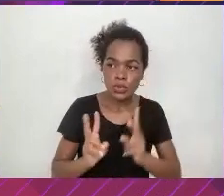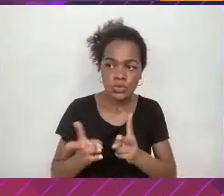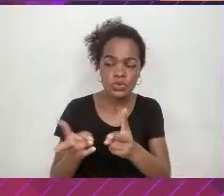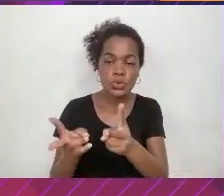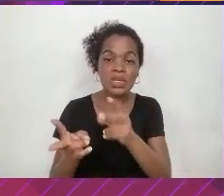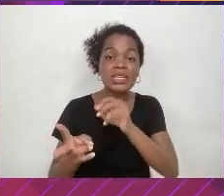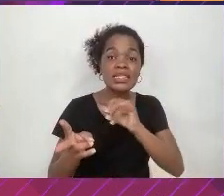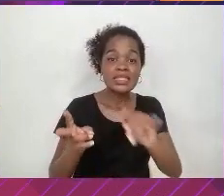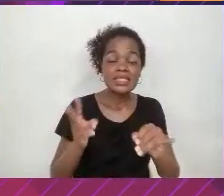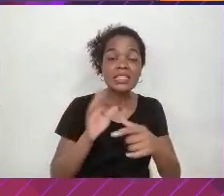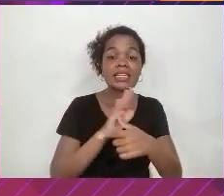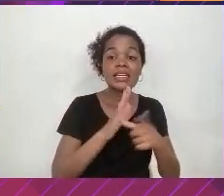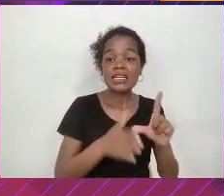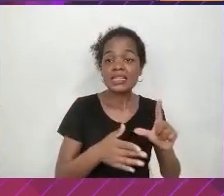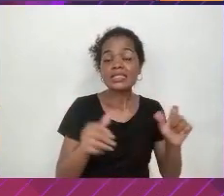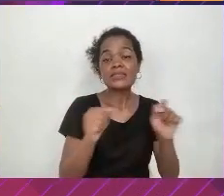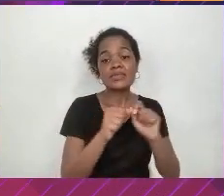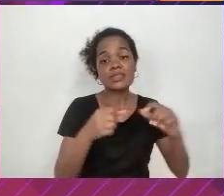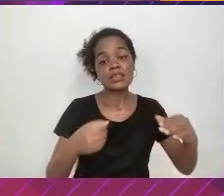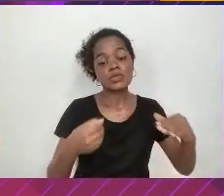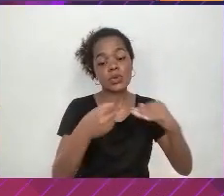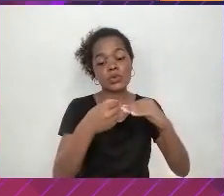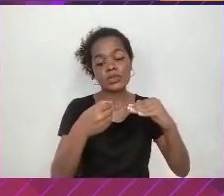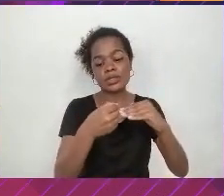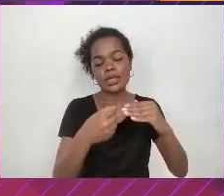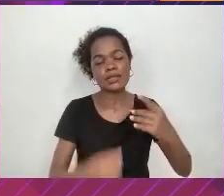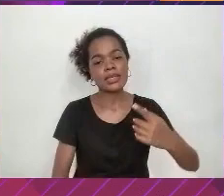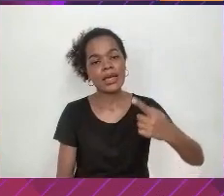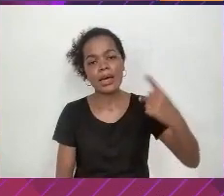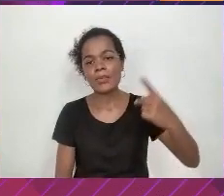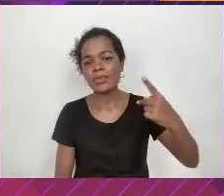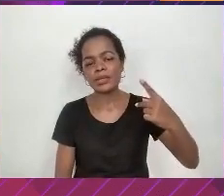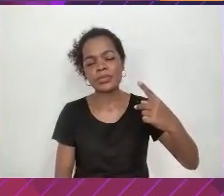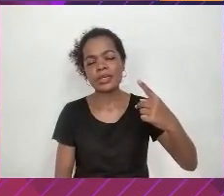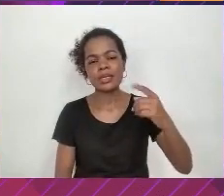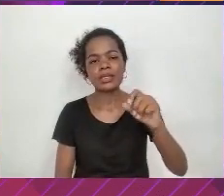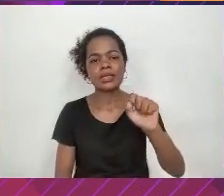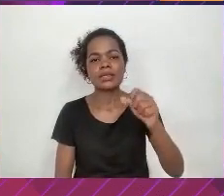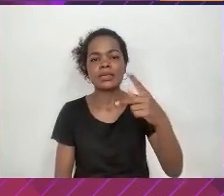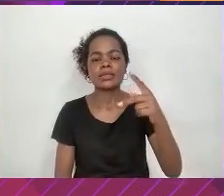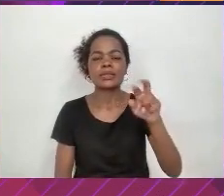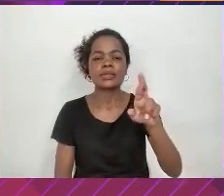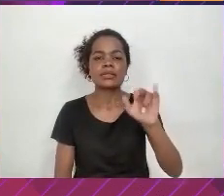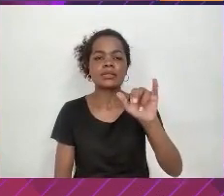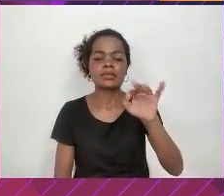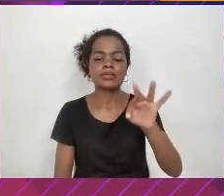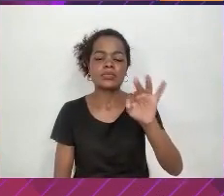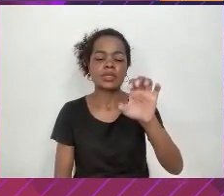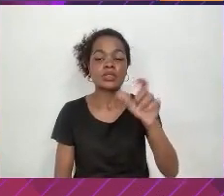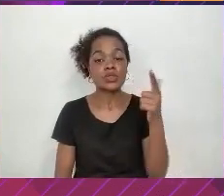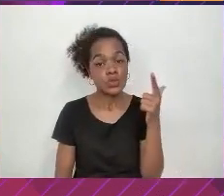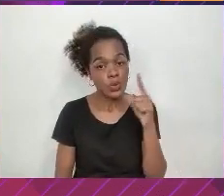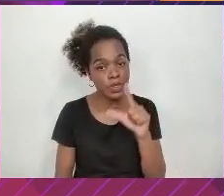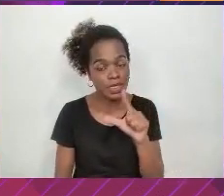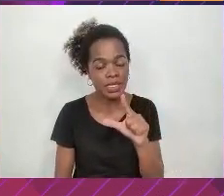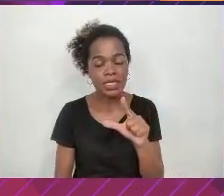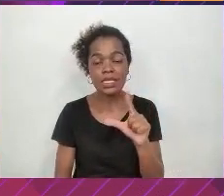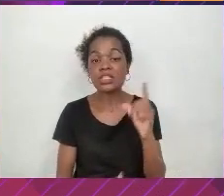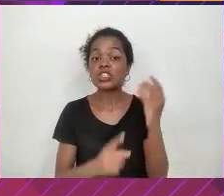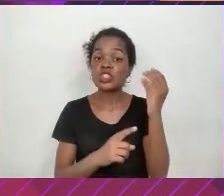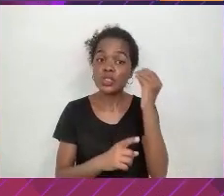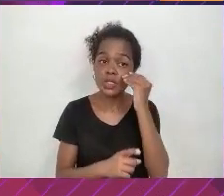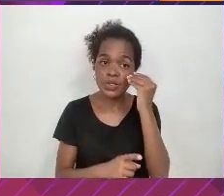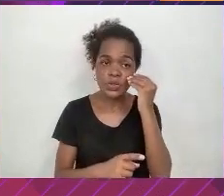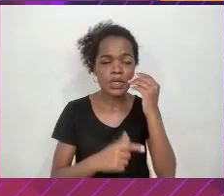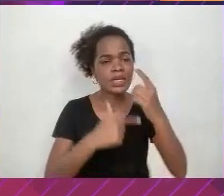com os dados também, a gente já teria feito isso na primeira sprint, conforme terminou o desenvolvimento de dados, a gente testou, não teria nem tido retrabalho